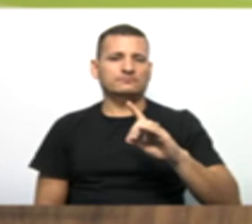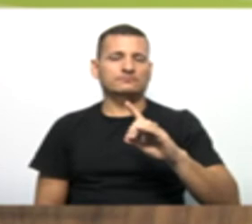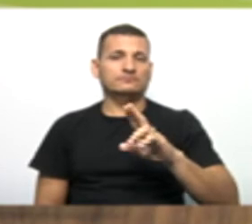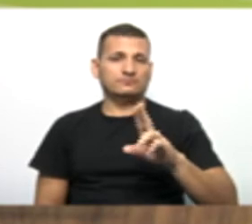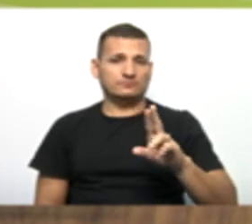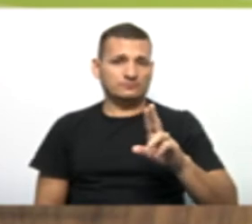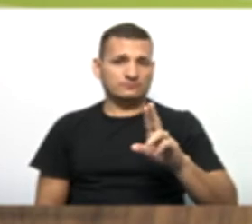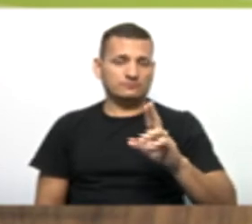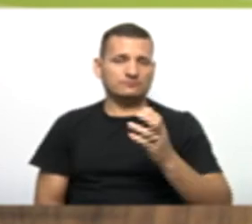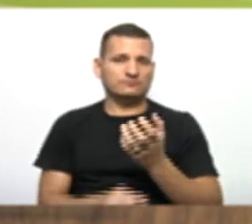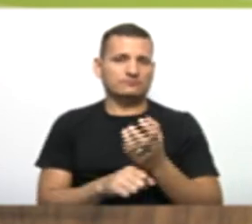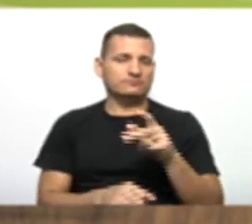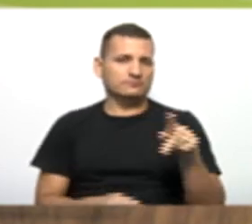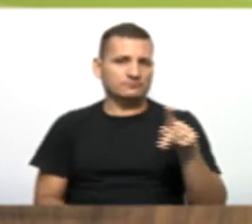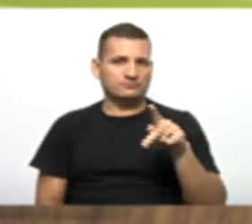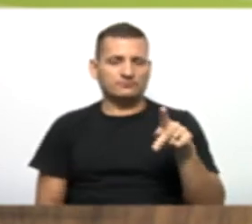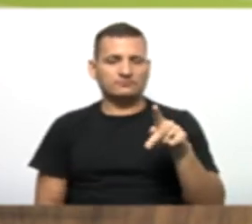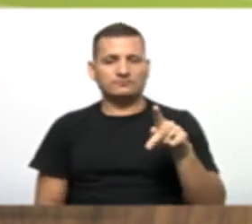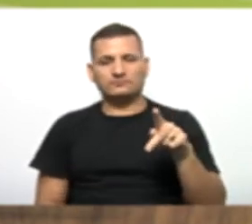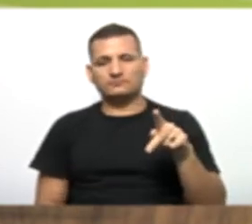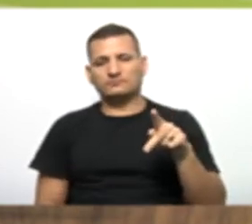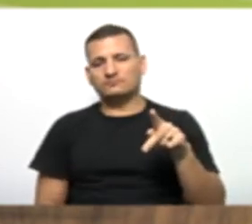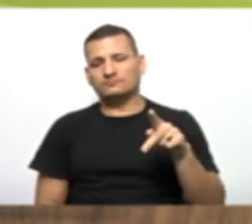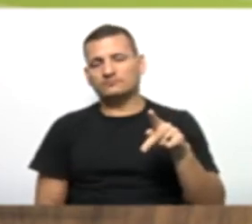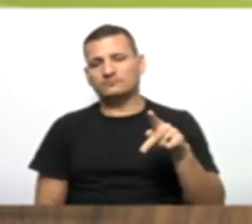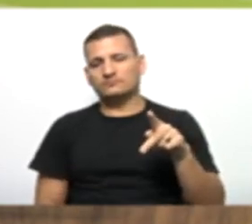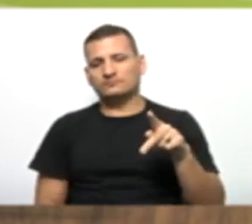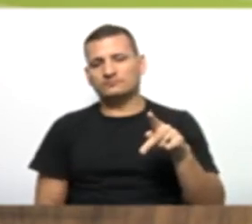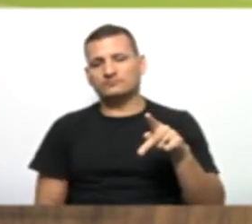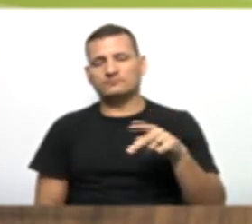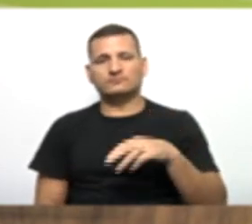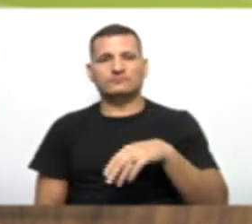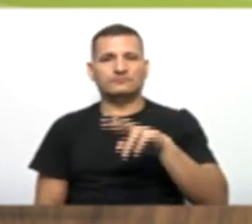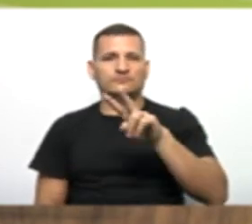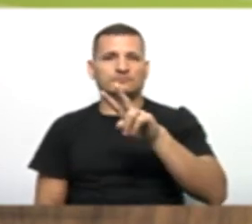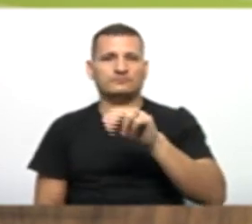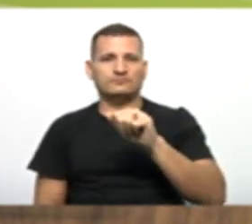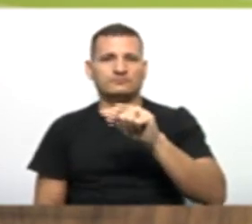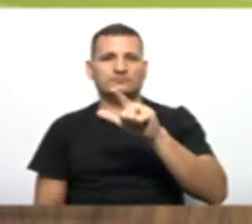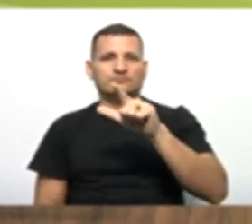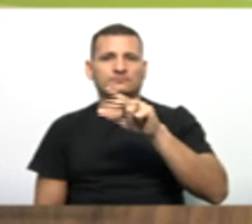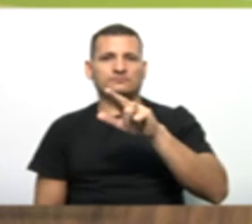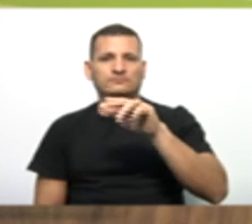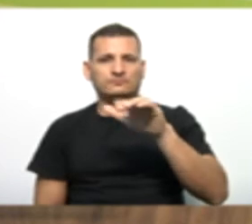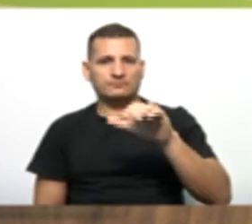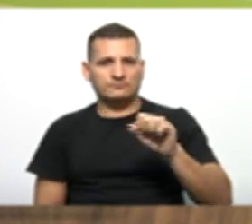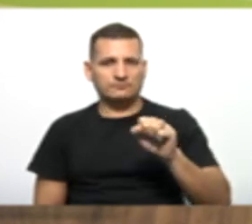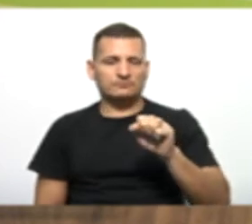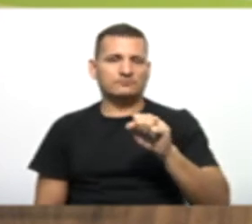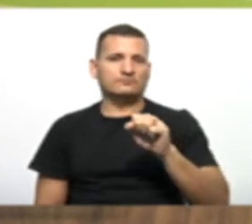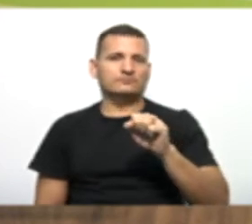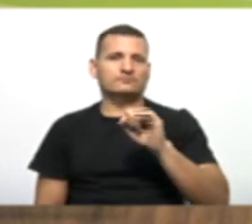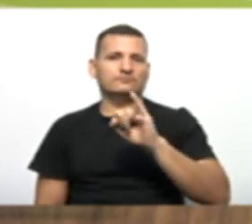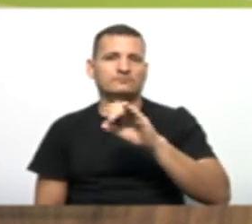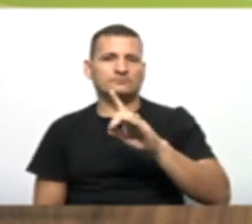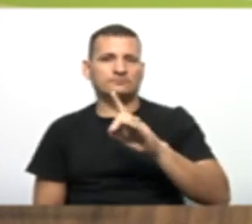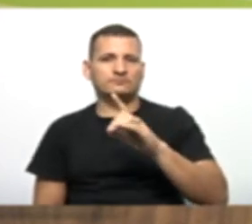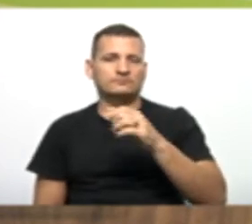professor. E os velos, ela colocou o ID 1, disciplina